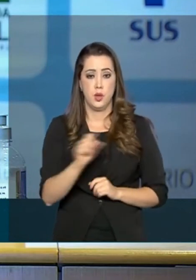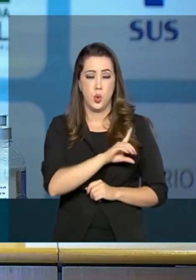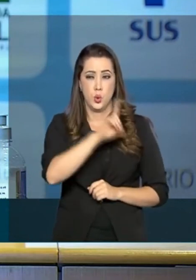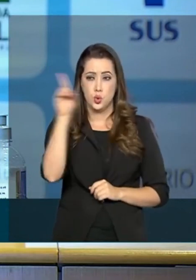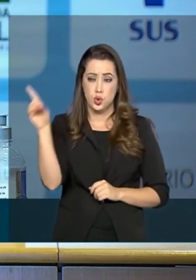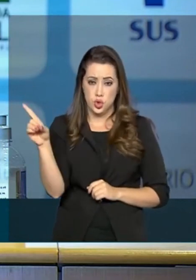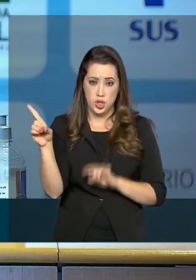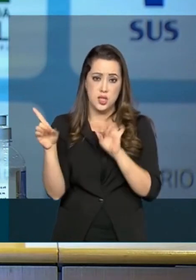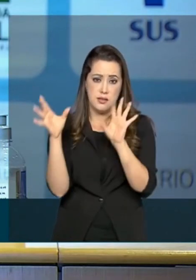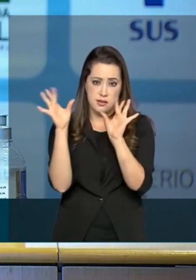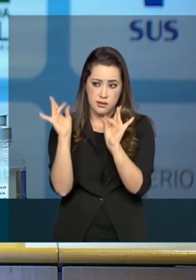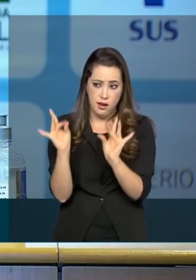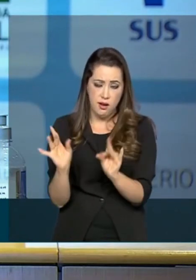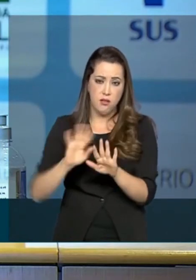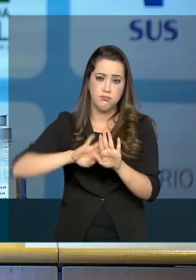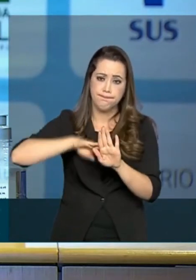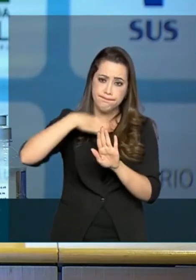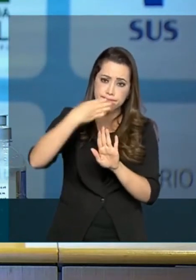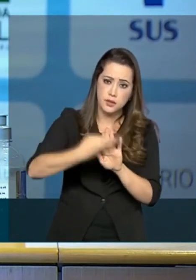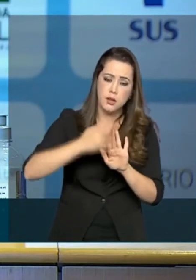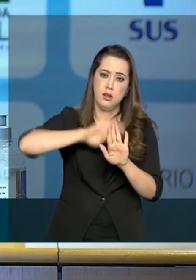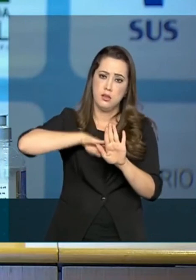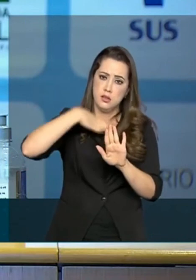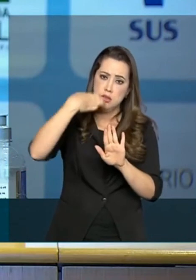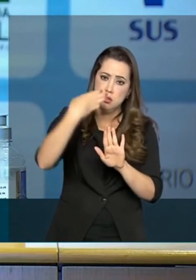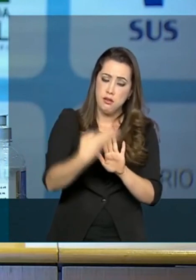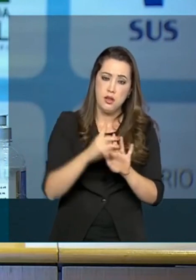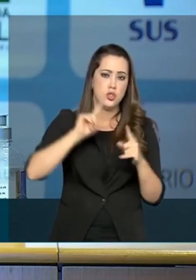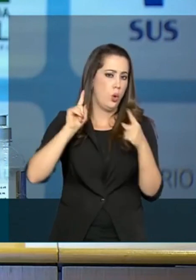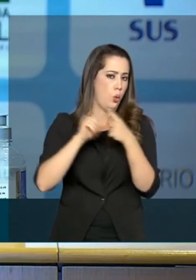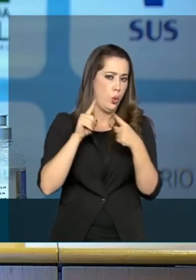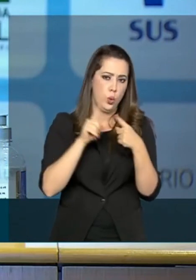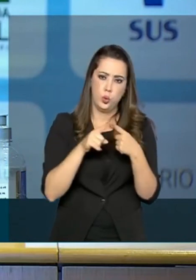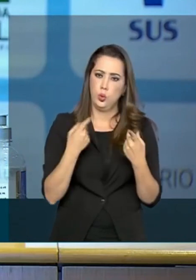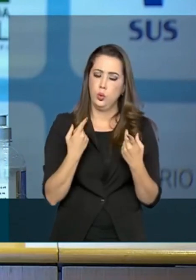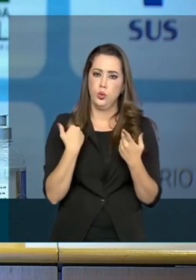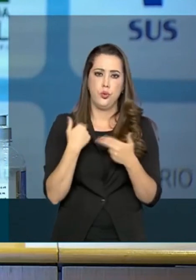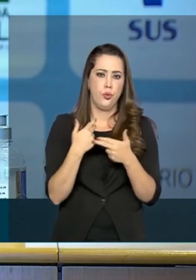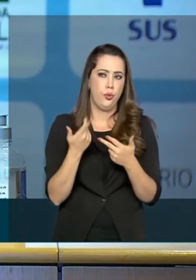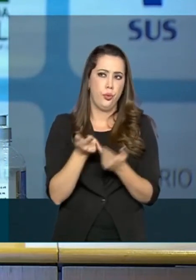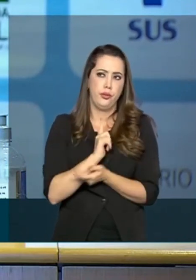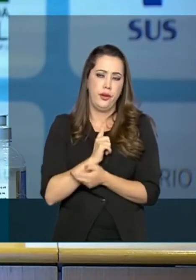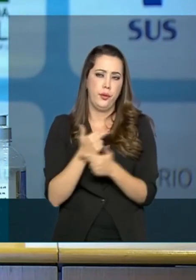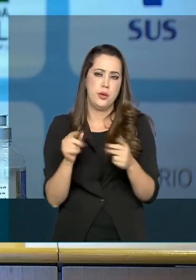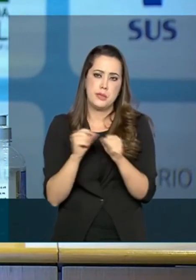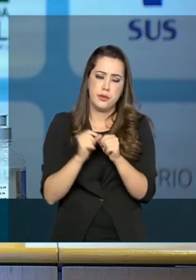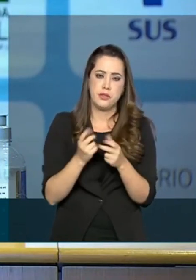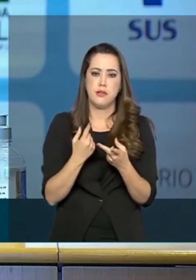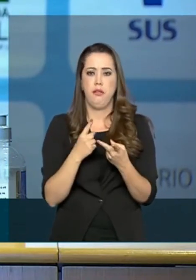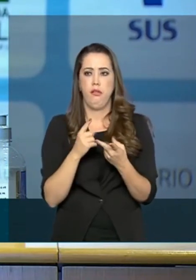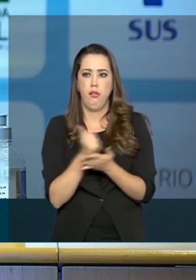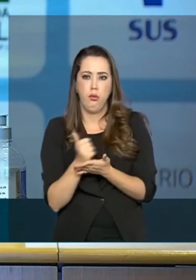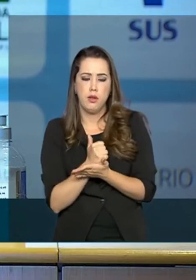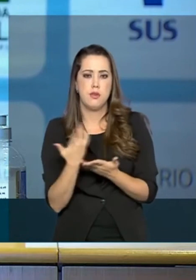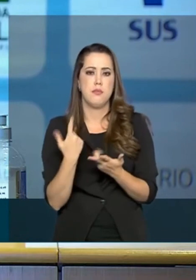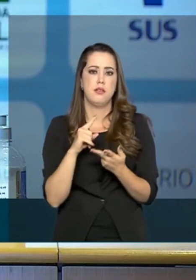calendário ele vai sendo definido a partir da disponibilidade do insumo farmacêutico